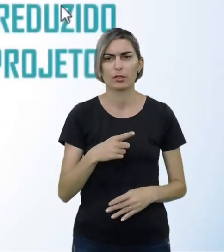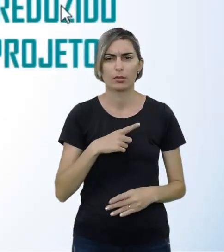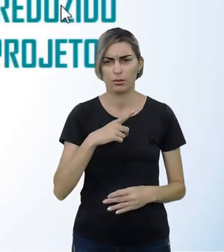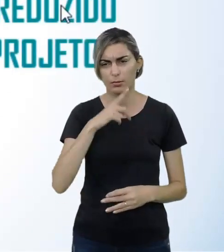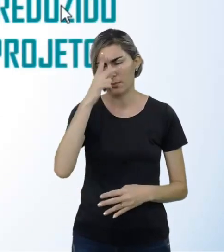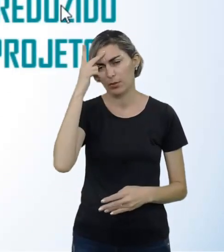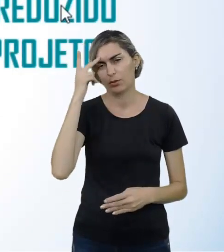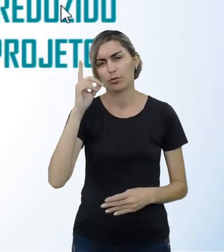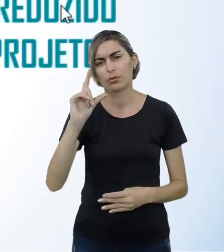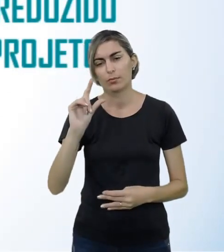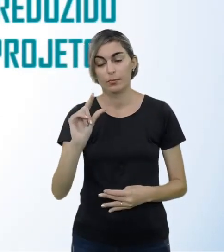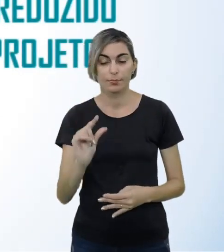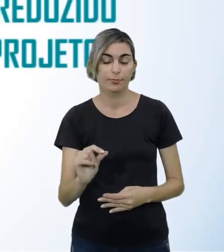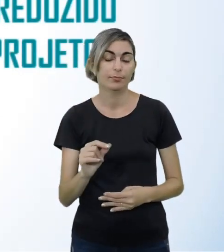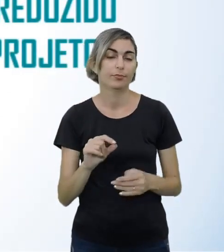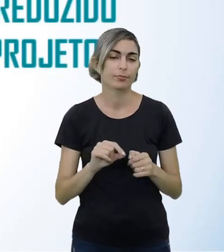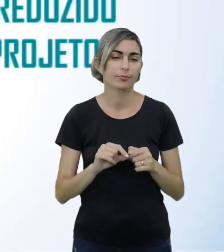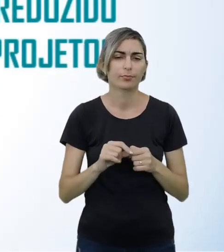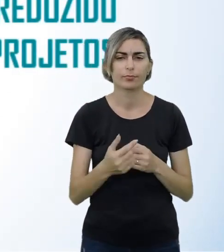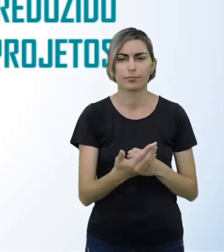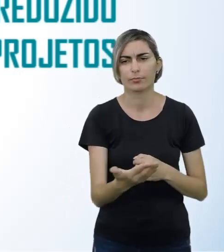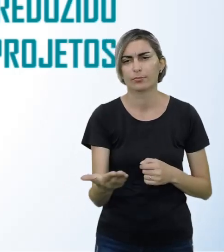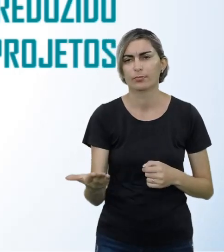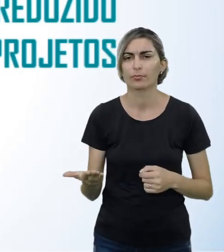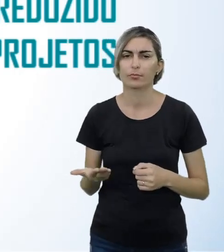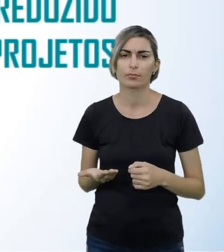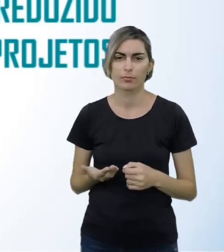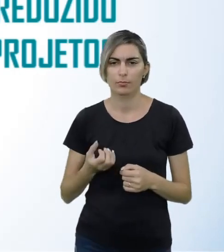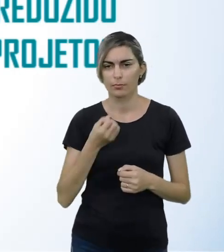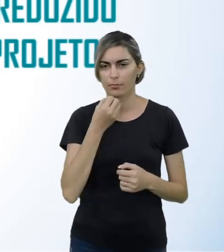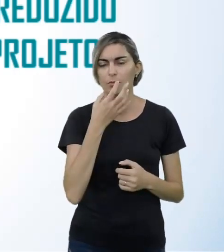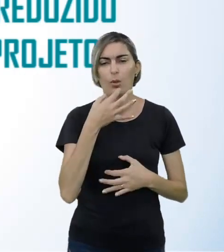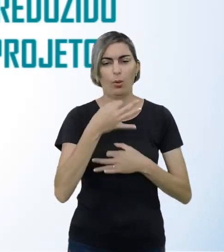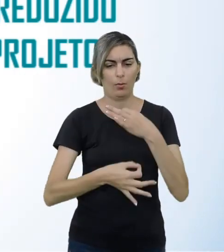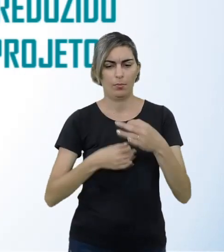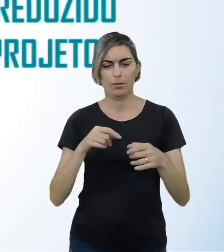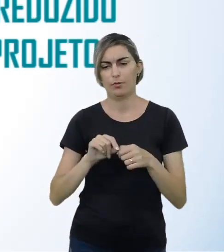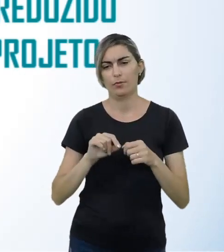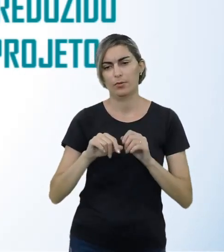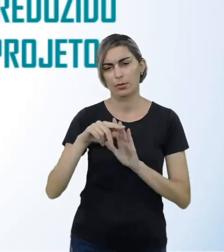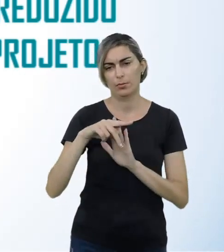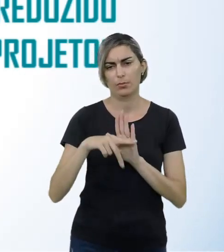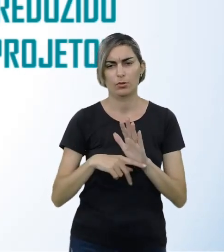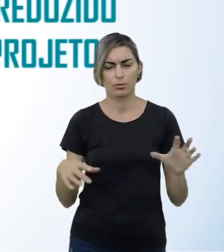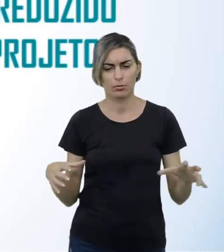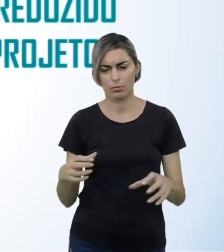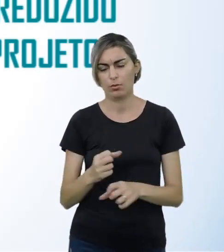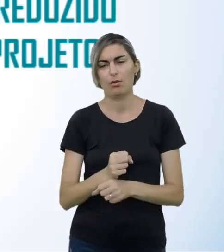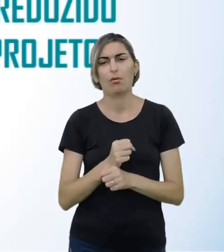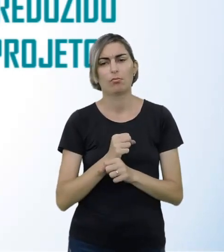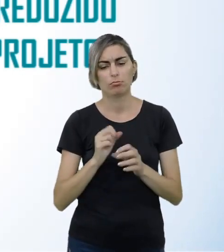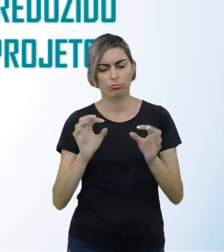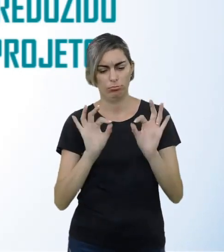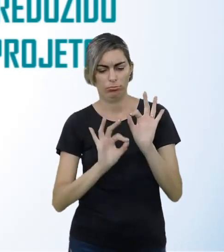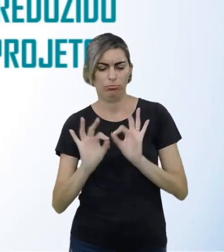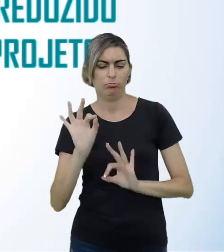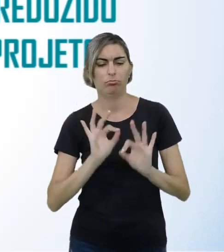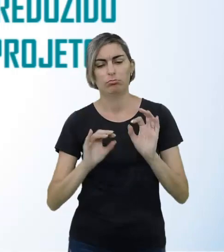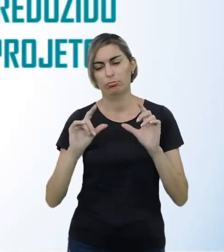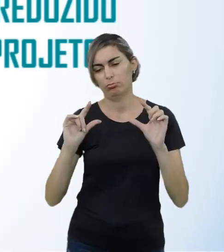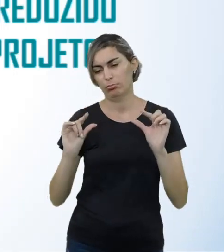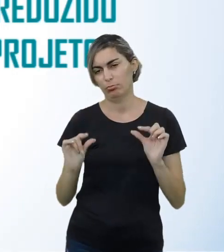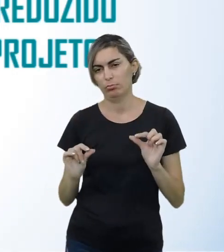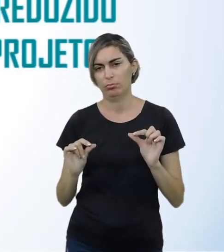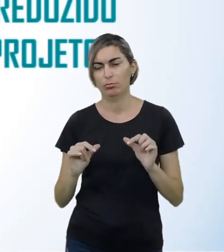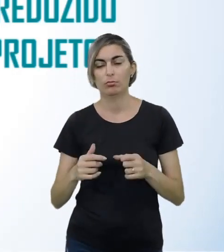dimensões reduzidas, o que faz com que ela seja uma boa opção para quem quer fazer um projeto compacto, quer fazer um dispositivo com dimensões